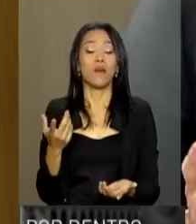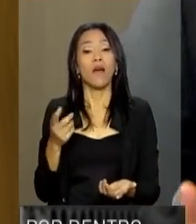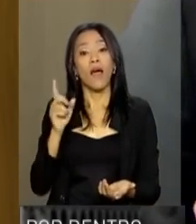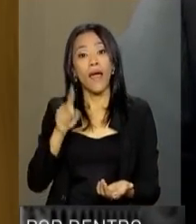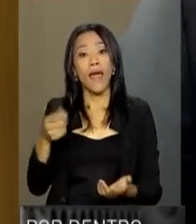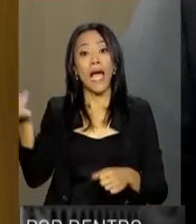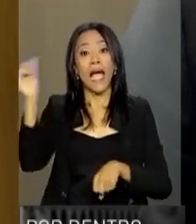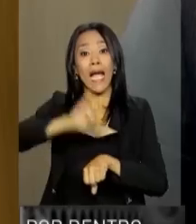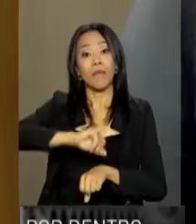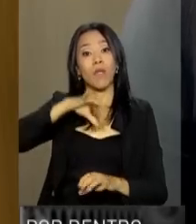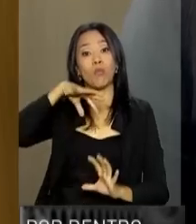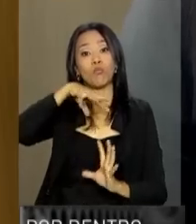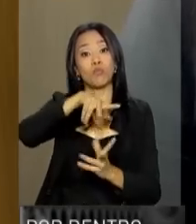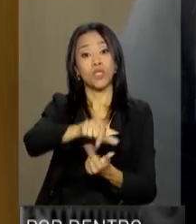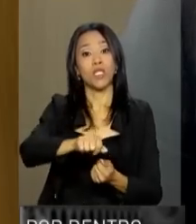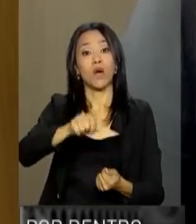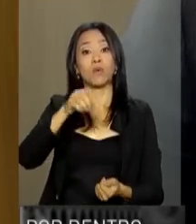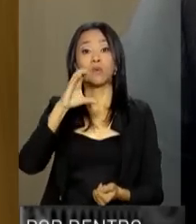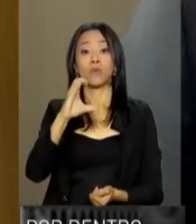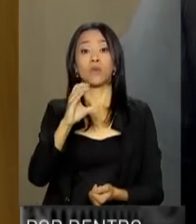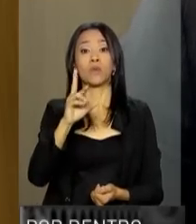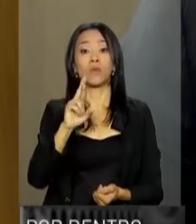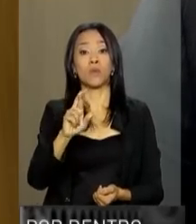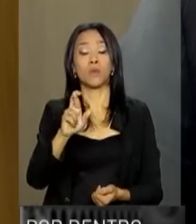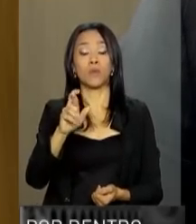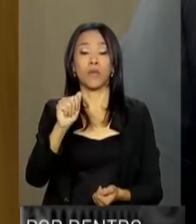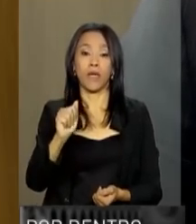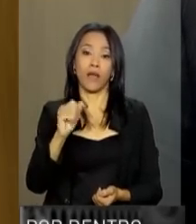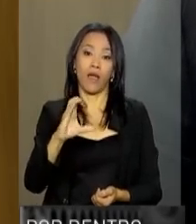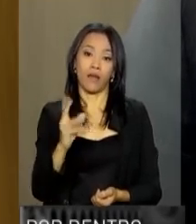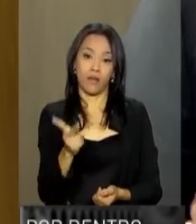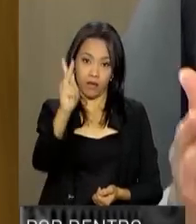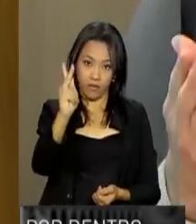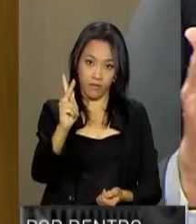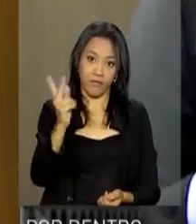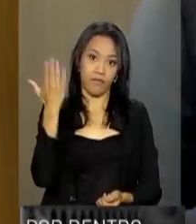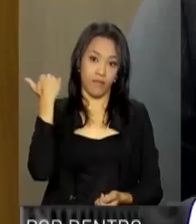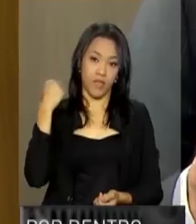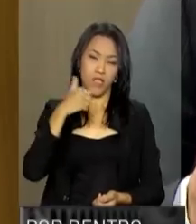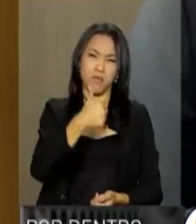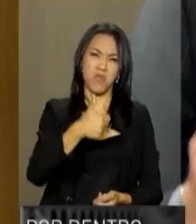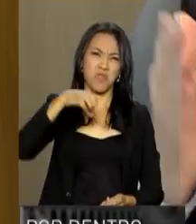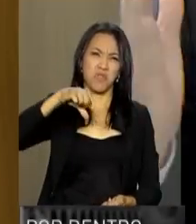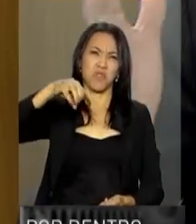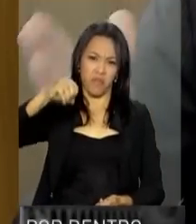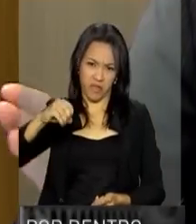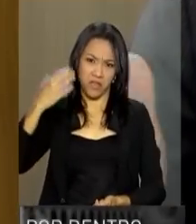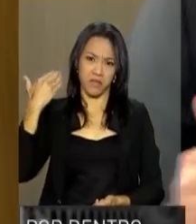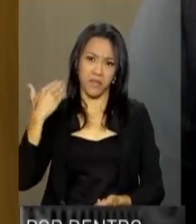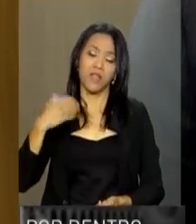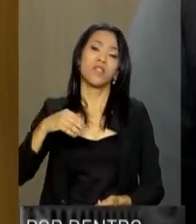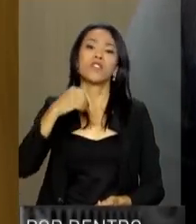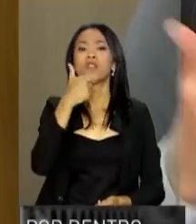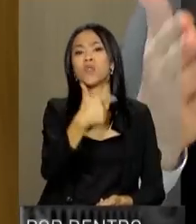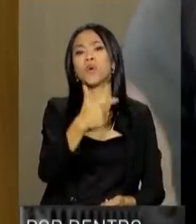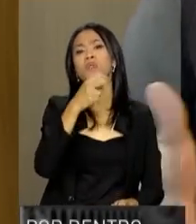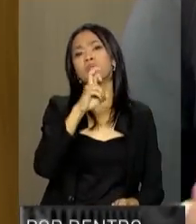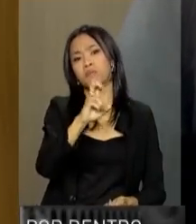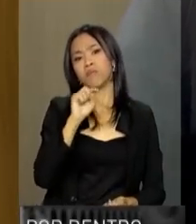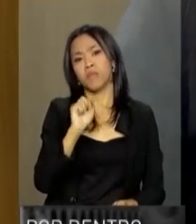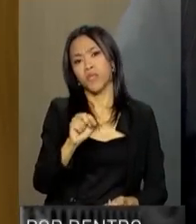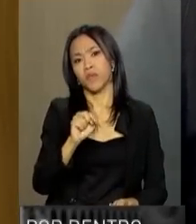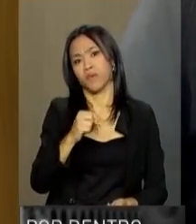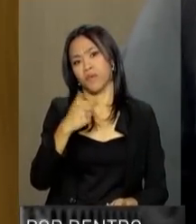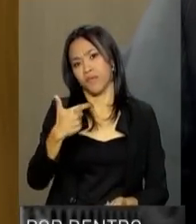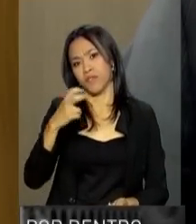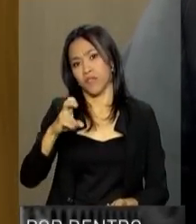capital mundial do crack é na início da década de 90 tinha 2.225 homicídios em